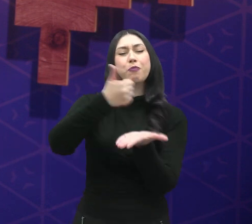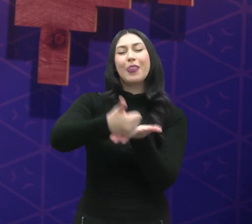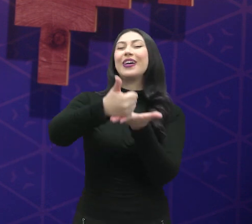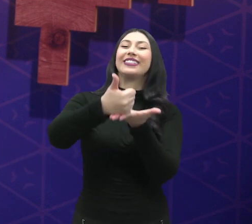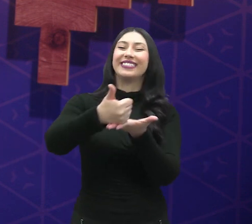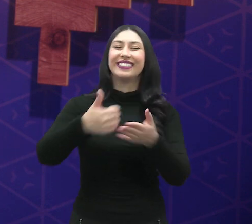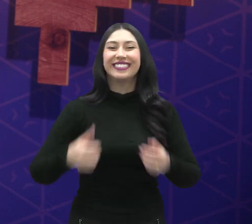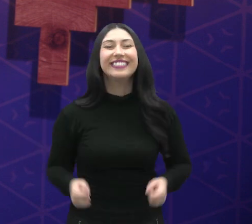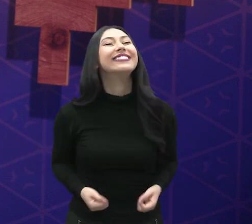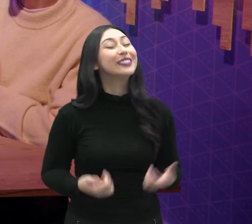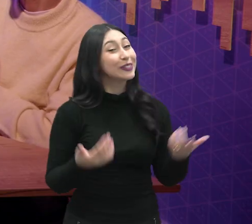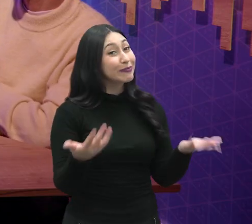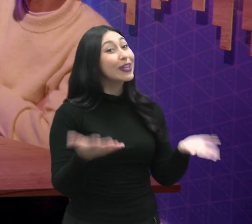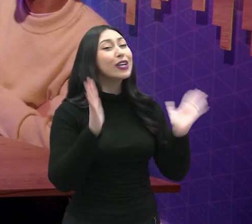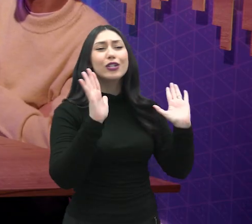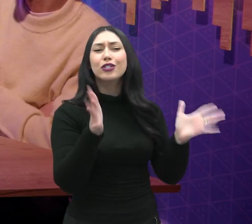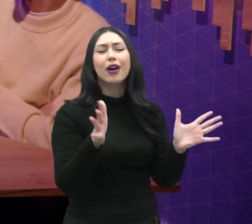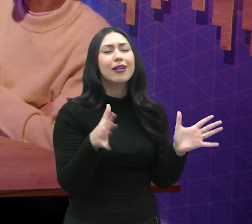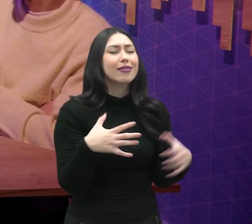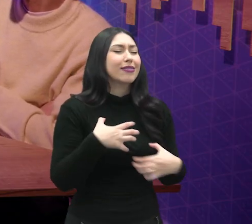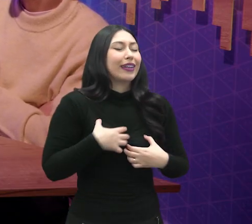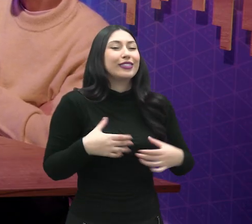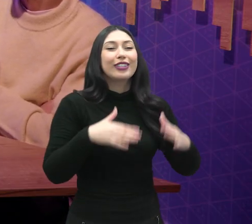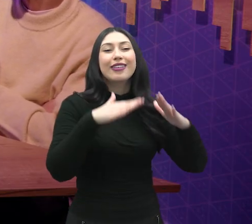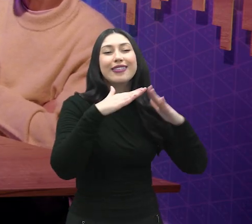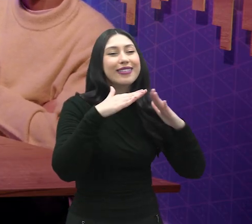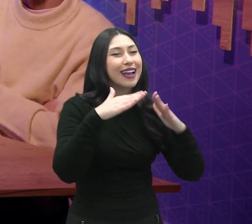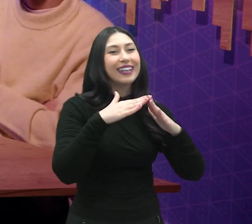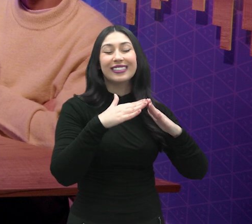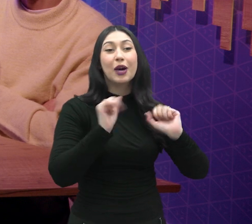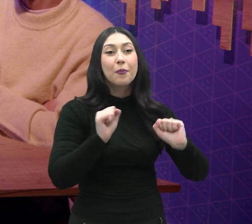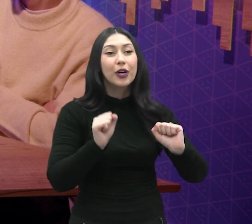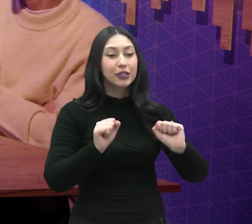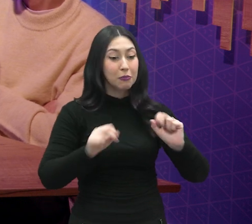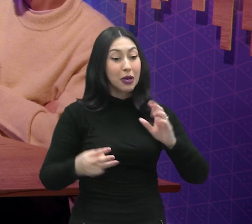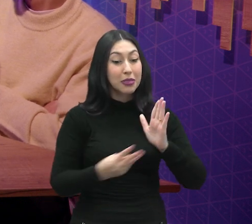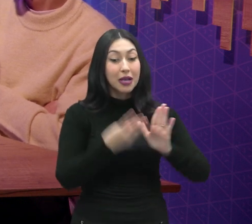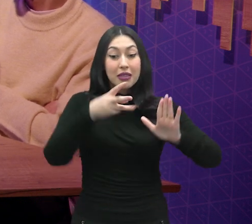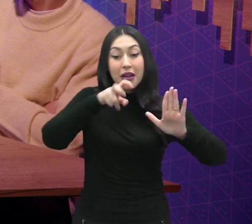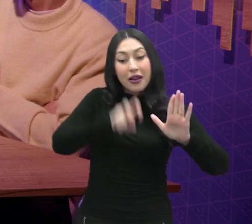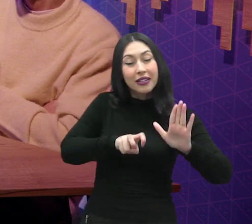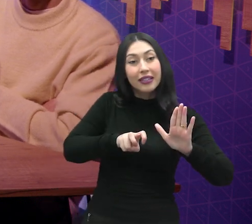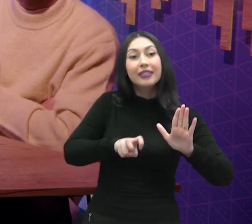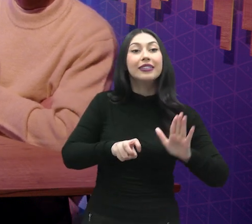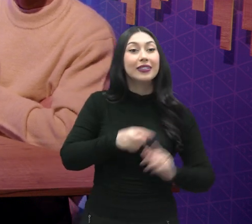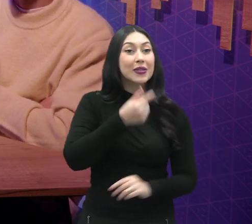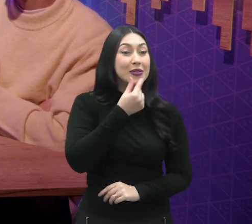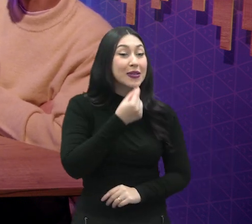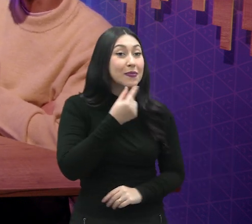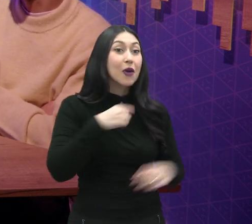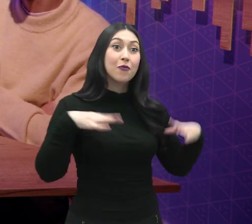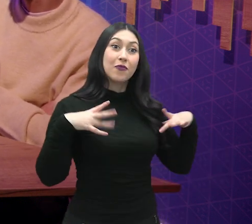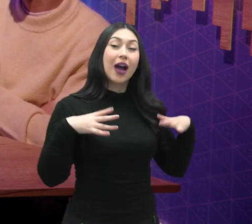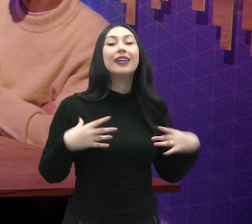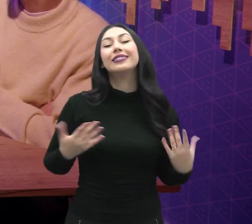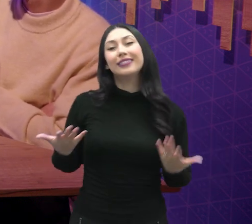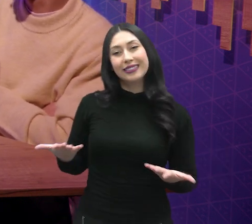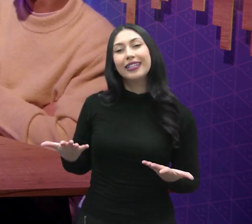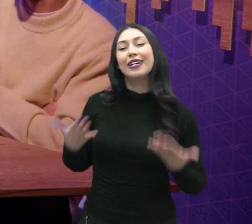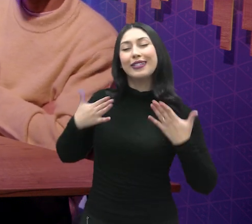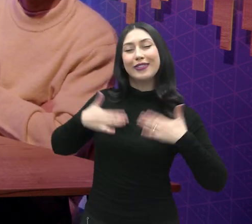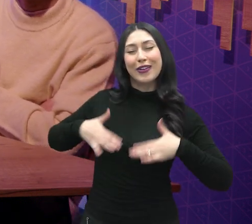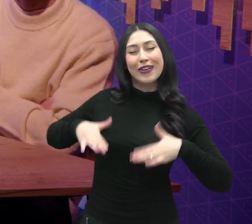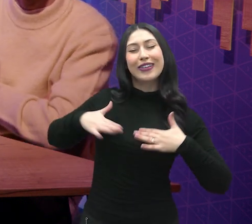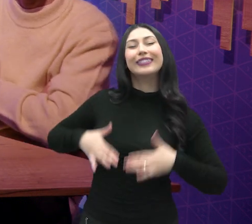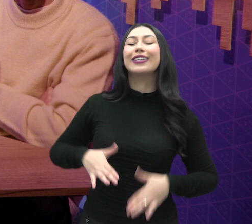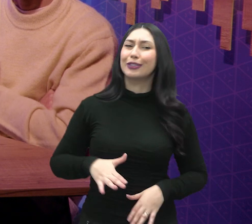carteira profissional do Pode Ser. É isso, já é de casa. Eu acho que a gente já pode colocar uma terceira cadeira aqui. Só mutar de férias. Descansando. É exato,